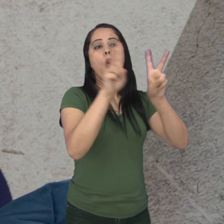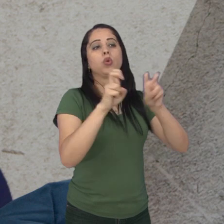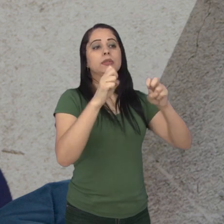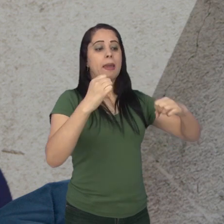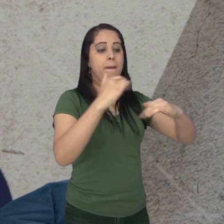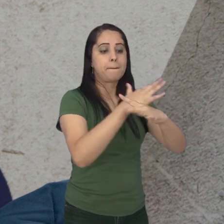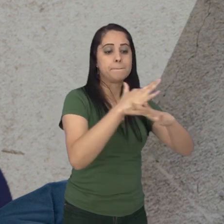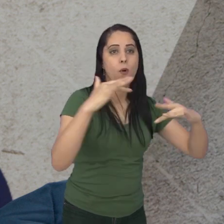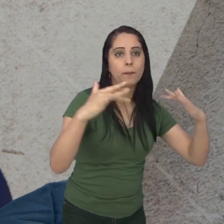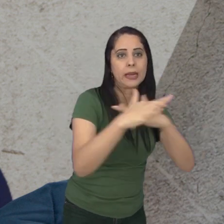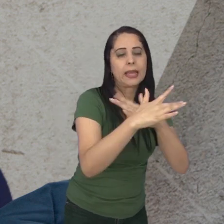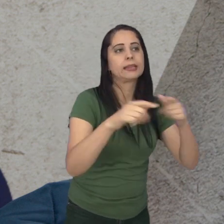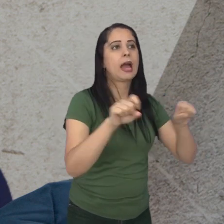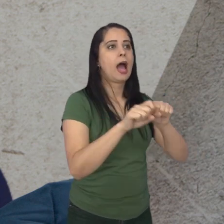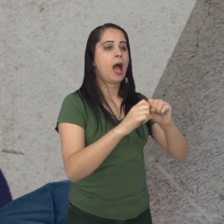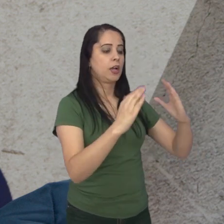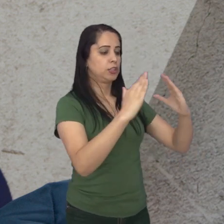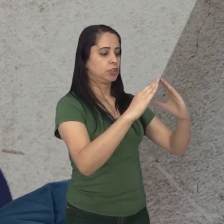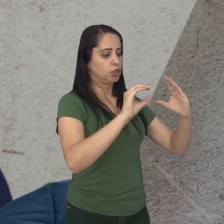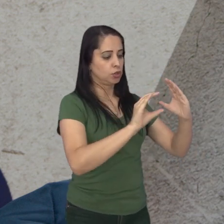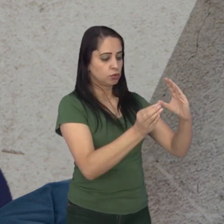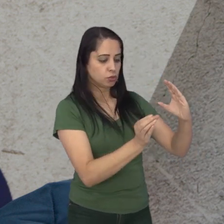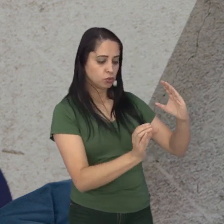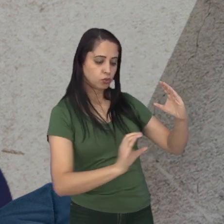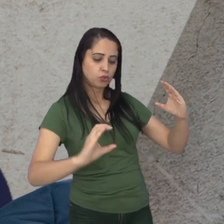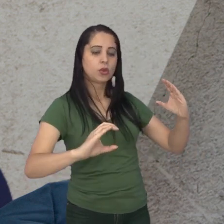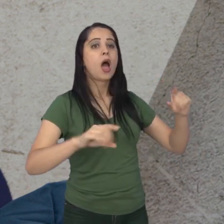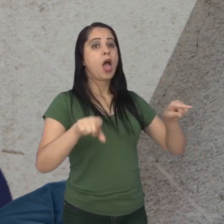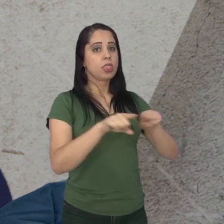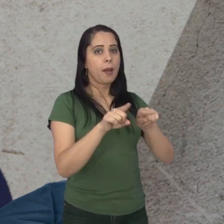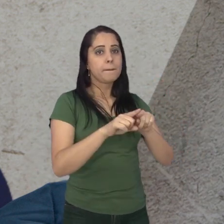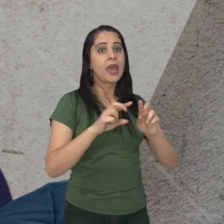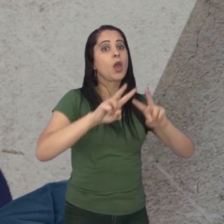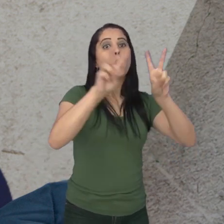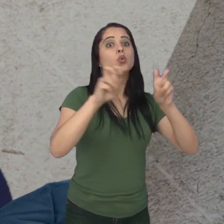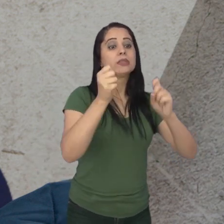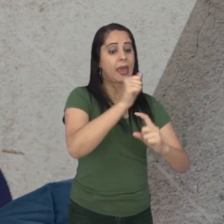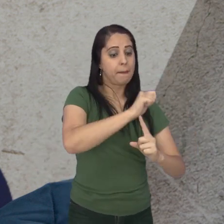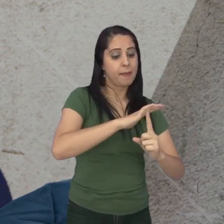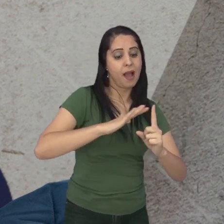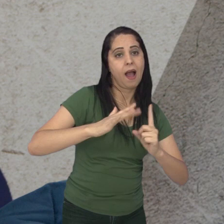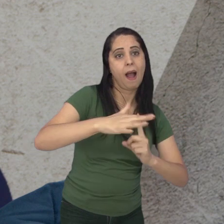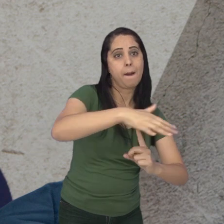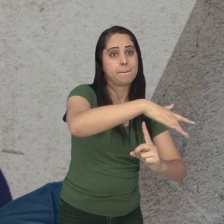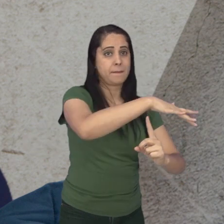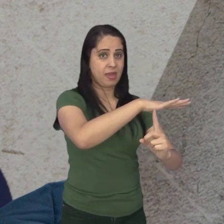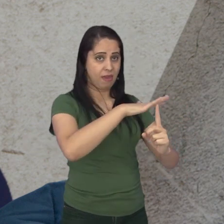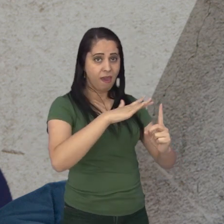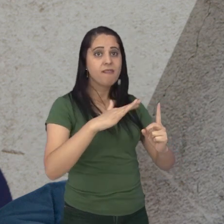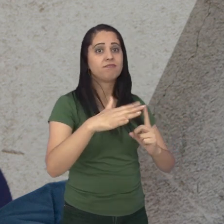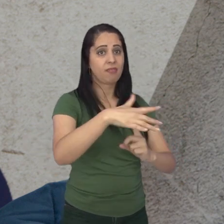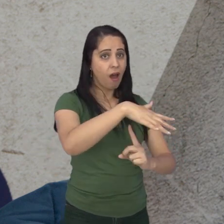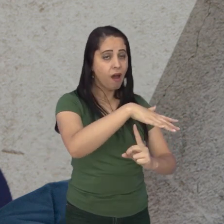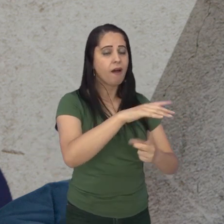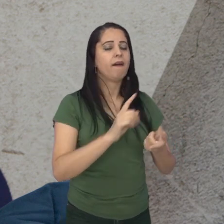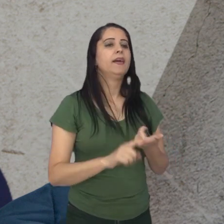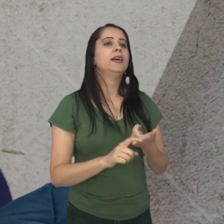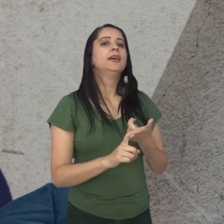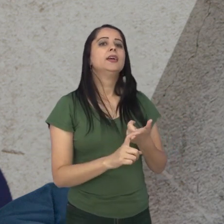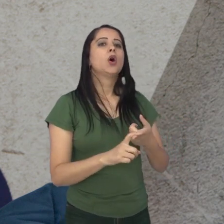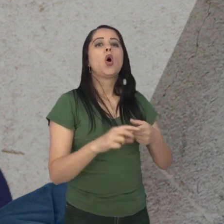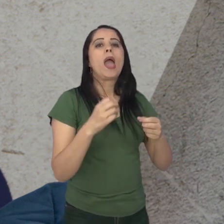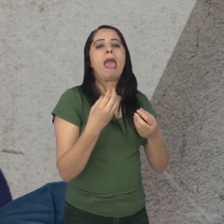mobilidade urbana, com saneamento básico, com as questões ambientais, com grandes obras civis